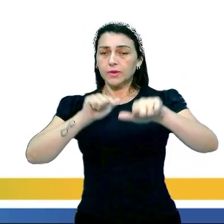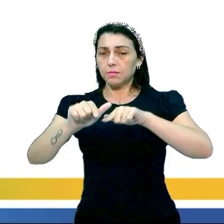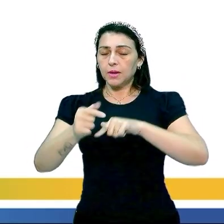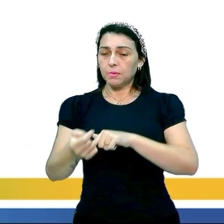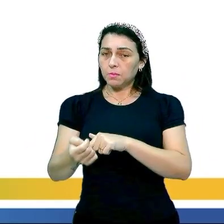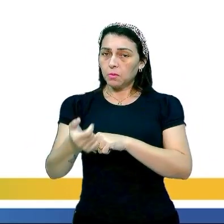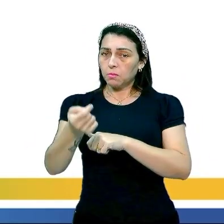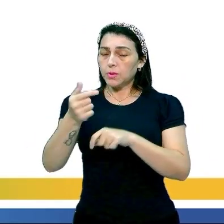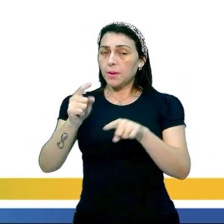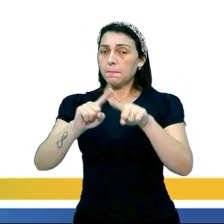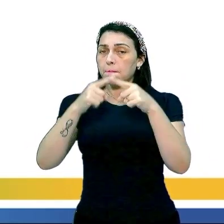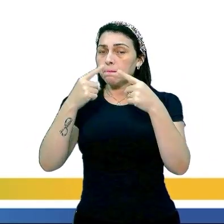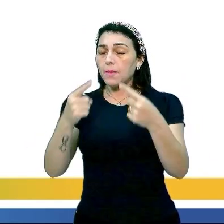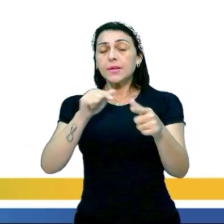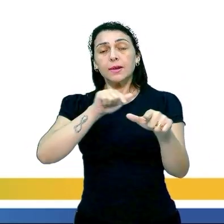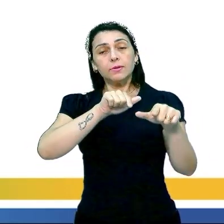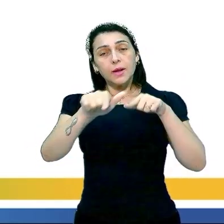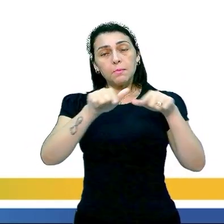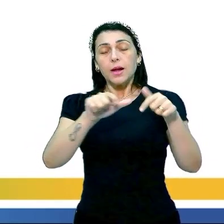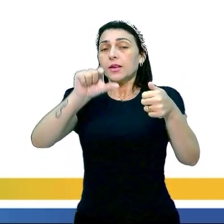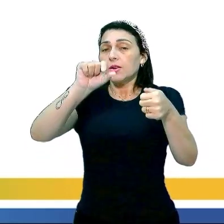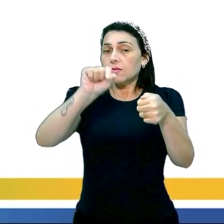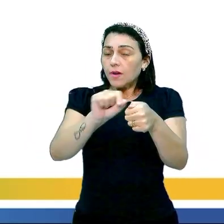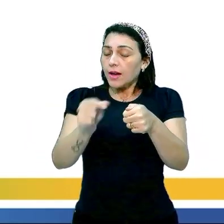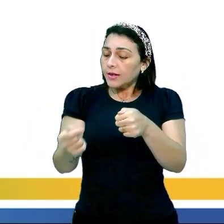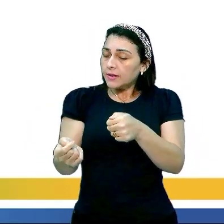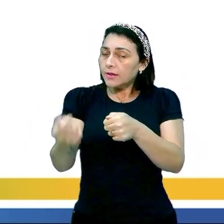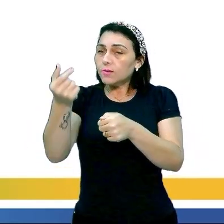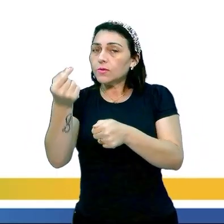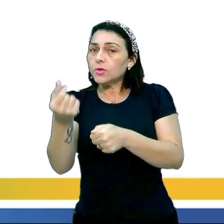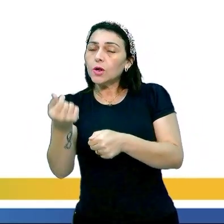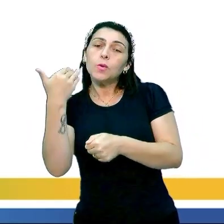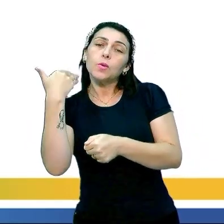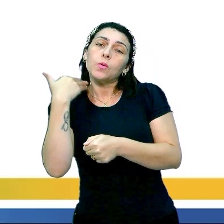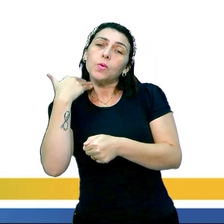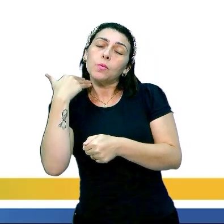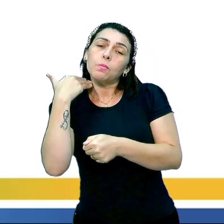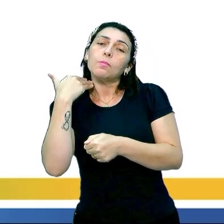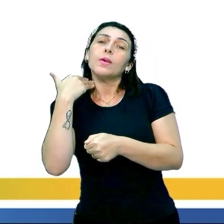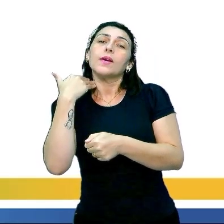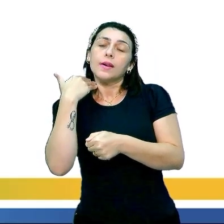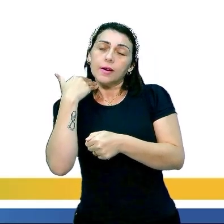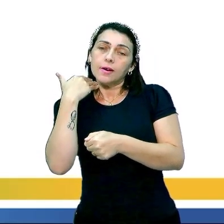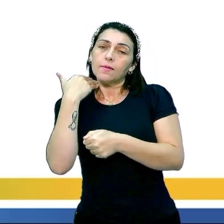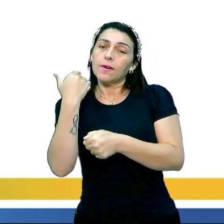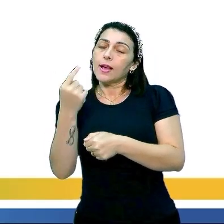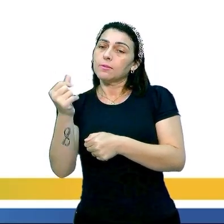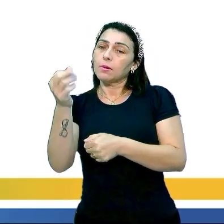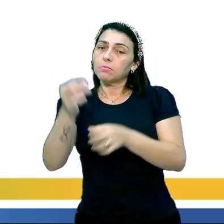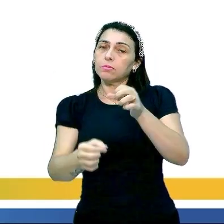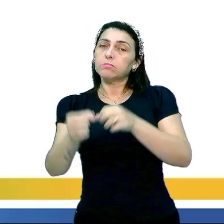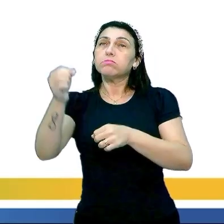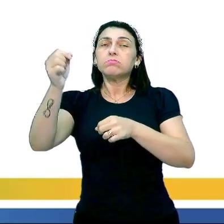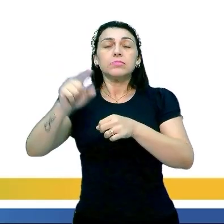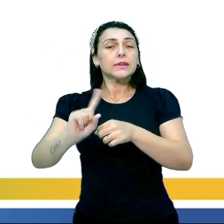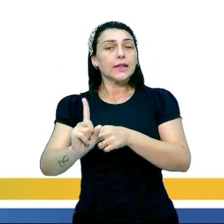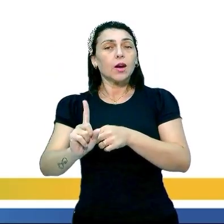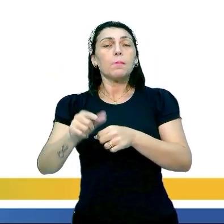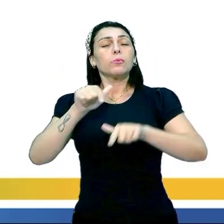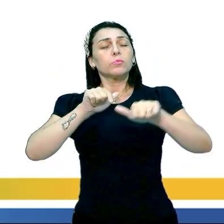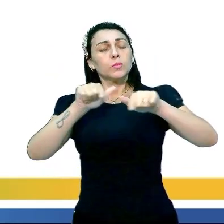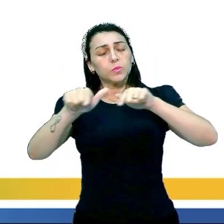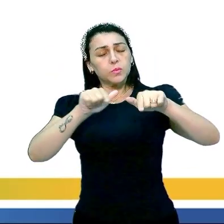por moeda, mas é o trabalho que faz a moeda. Lá no Banco Central, as moedas não caem do céu. É